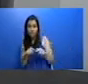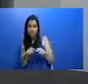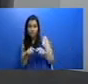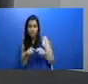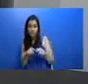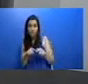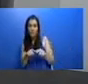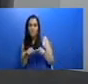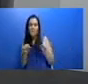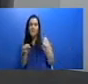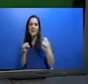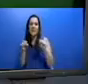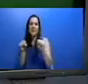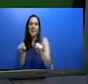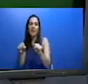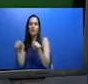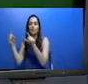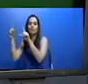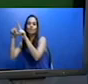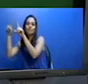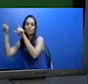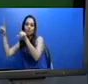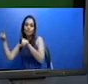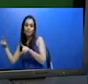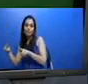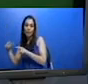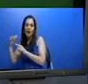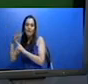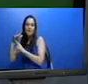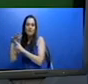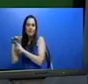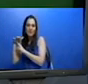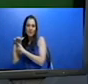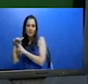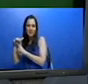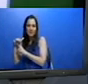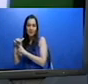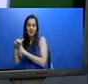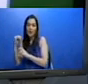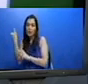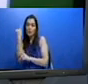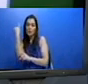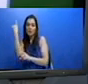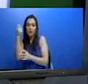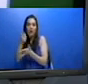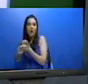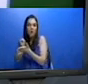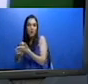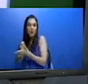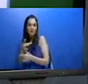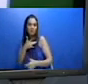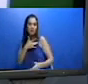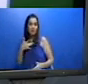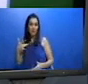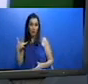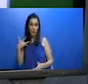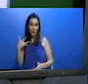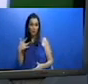de verduras e legumes. Tudo isso é muito importante para a nossa saúde. Ainda na